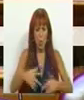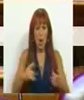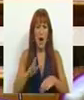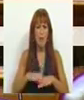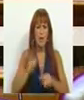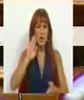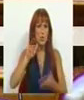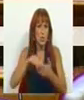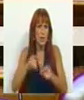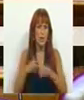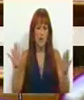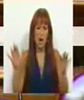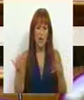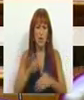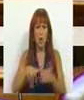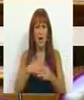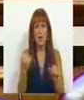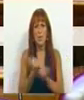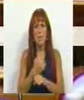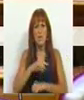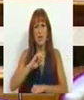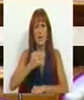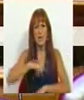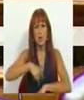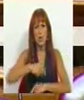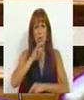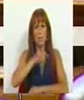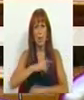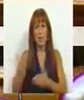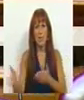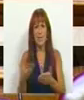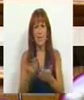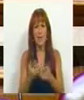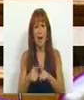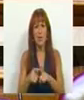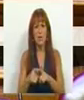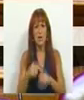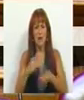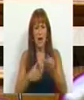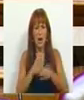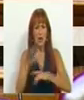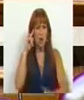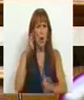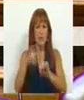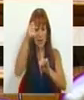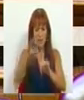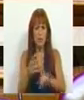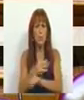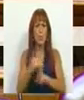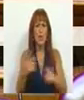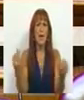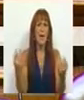com as consequências de que a redução do horário de trabalho para as 35 horas possa trazer para a prosecução destes objetivos,